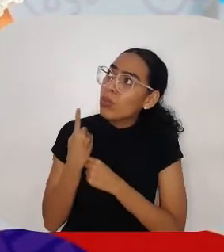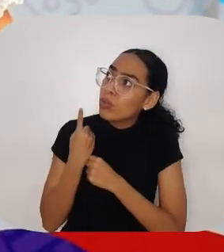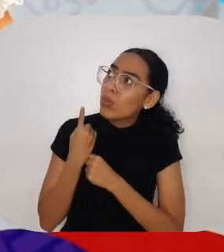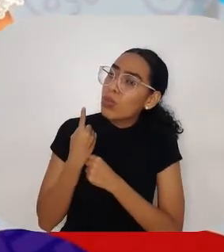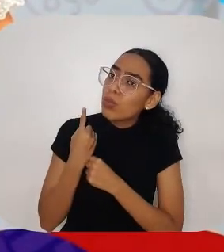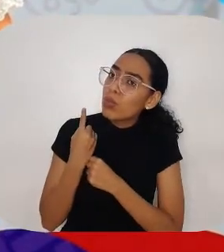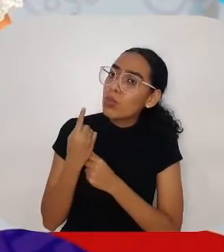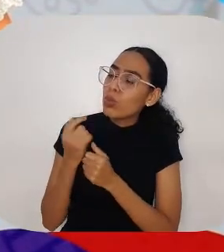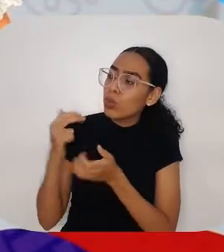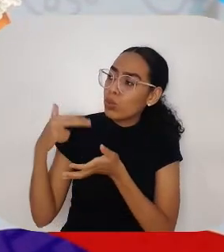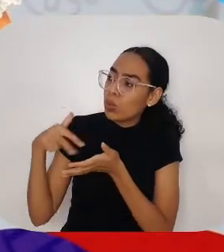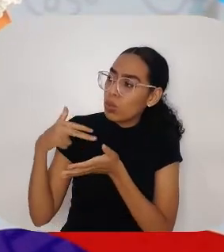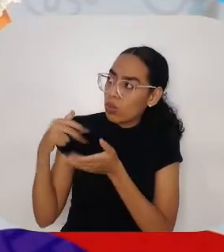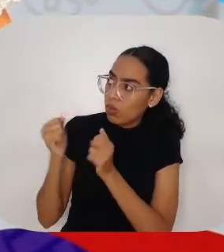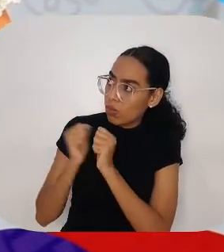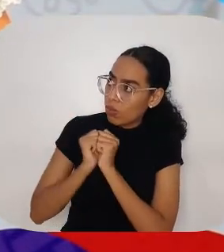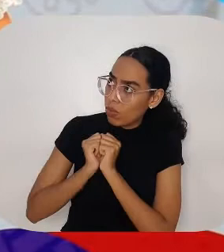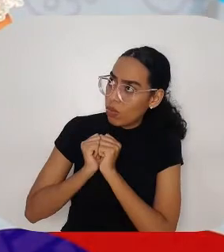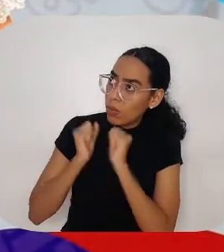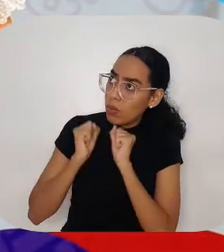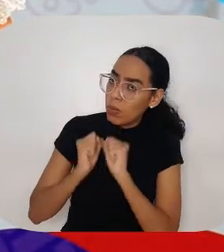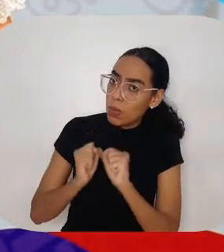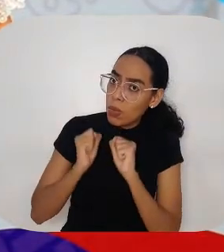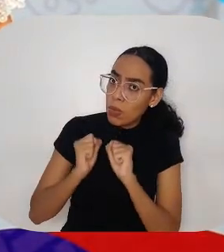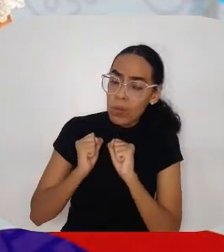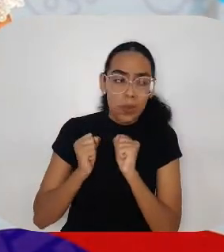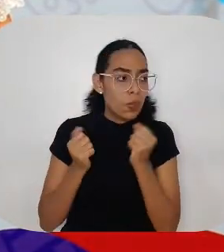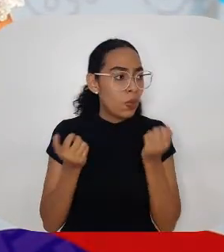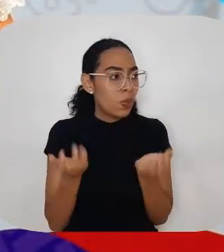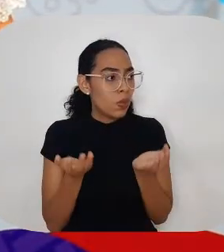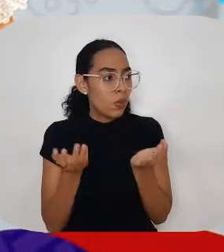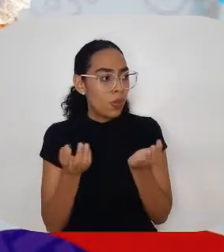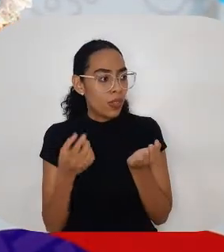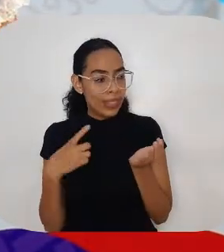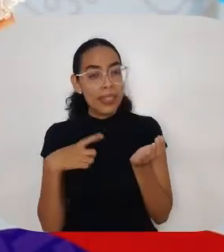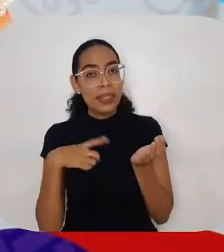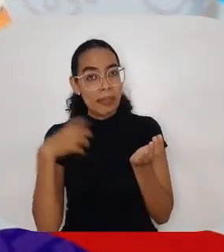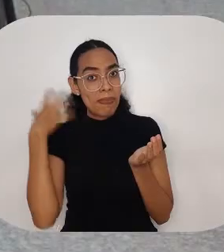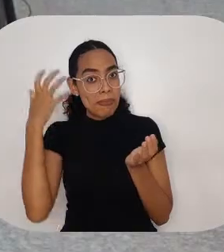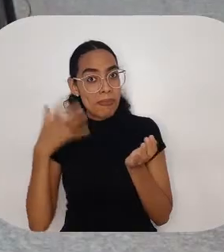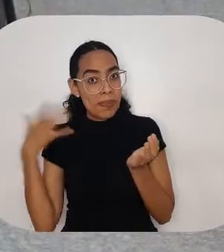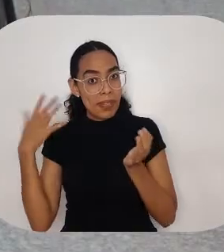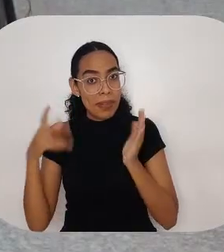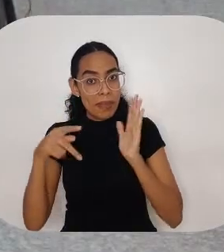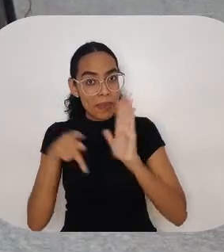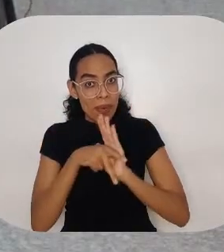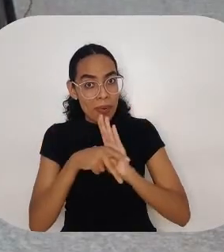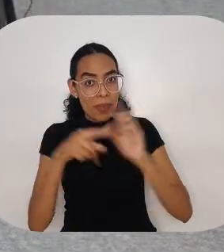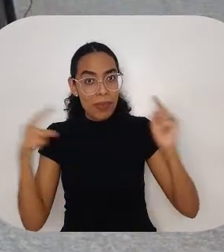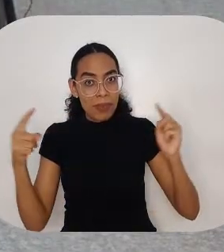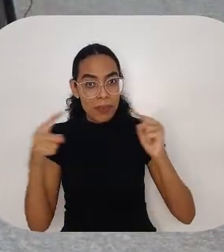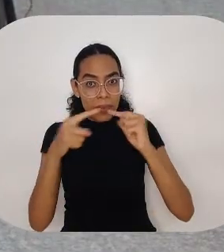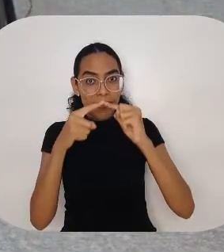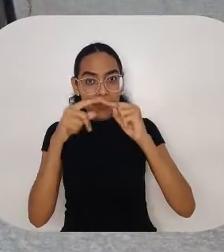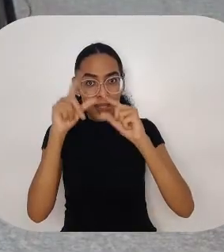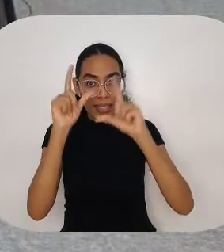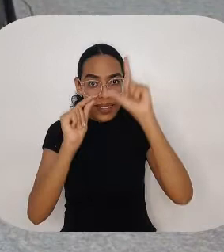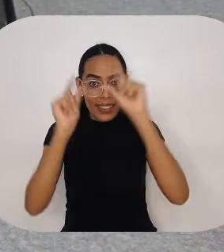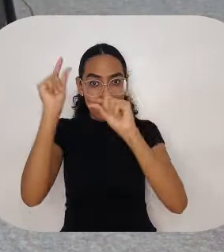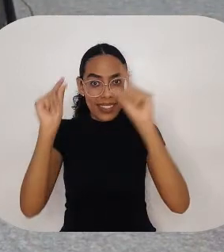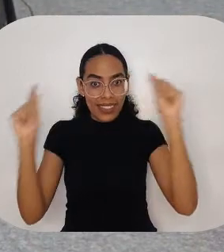par? Ih, falar em música de luar, também tem música de estrela, que eu ouvi falar. Vamos?